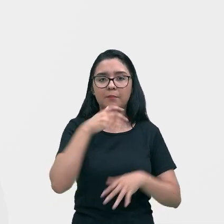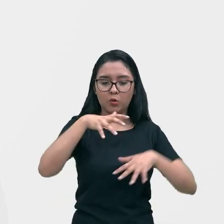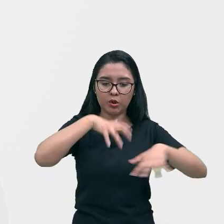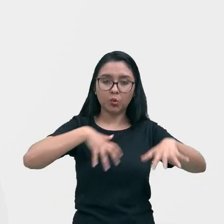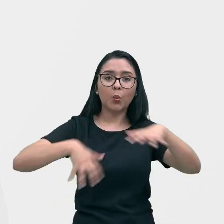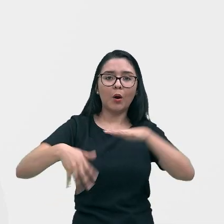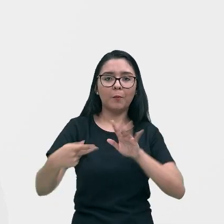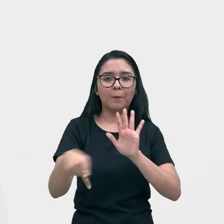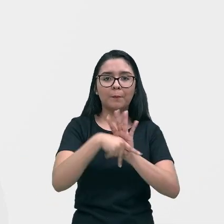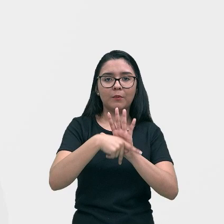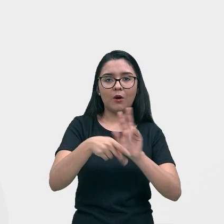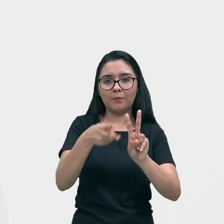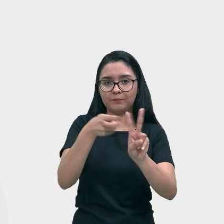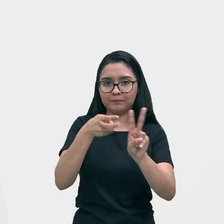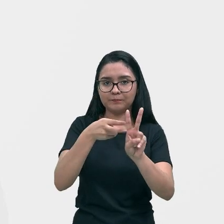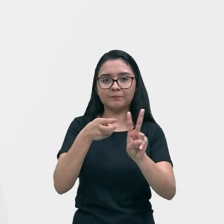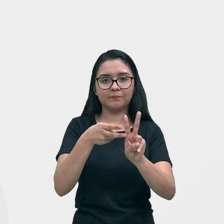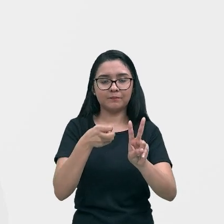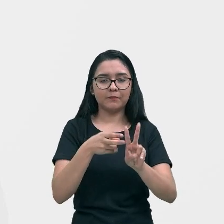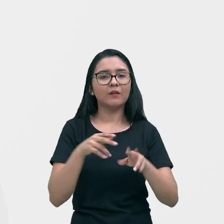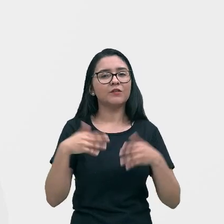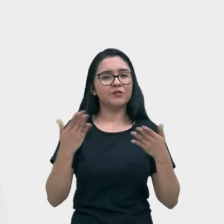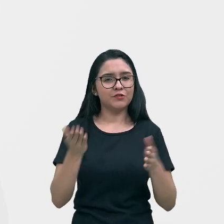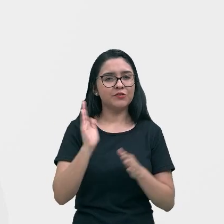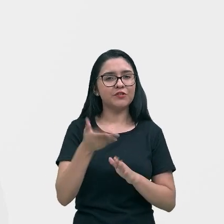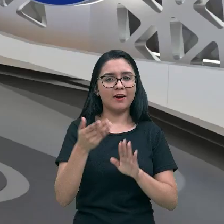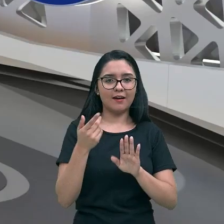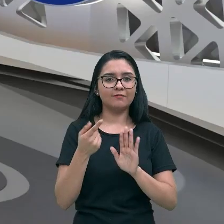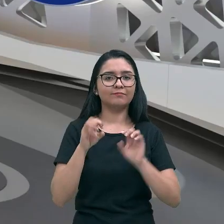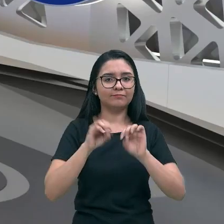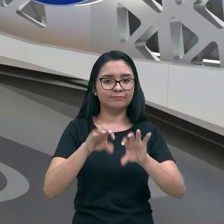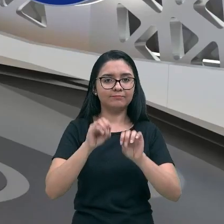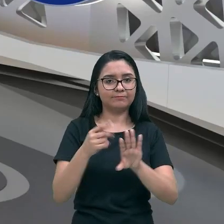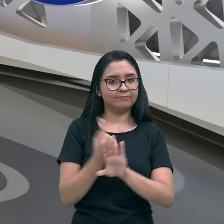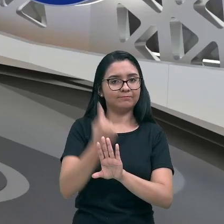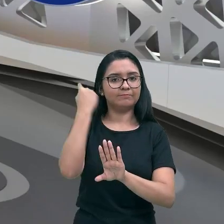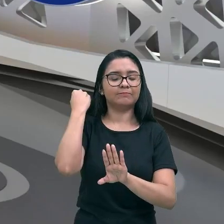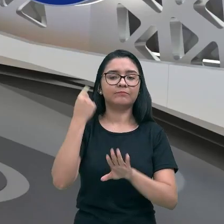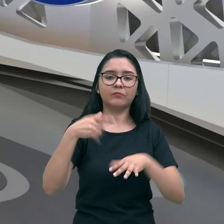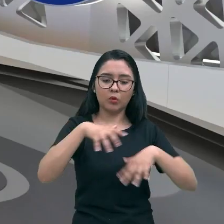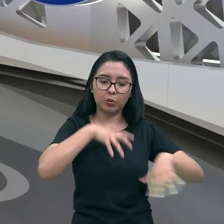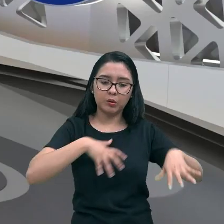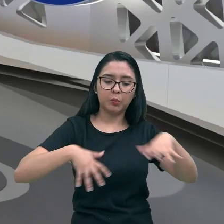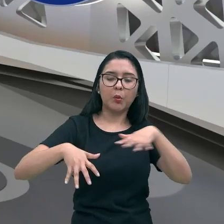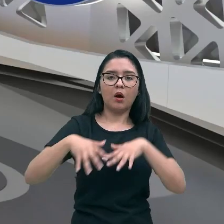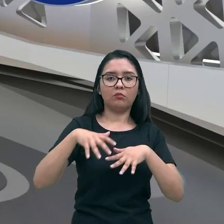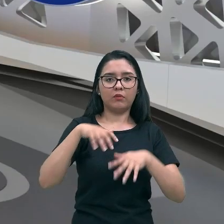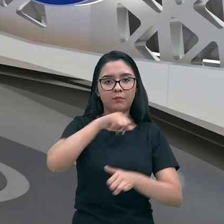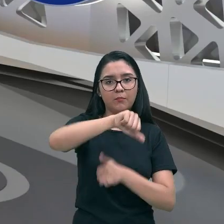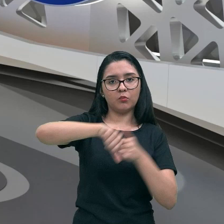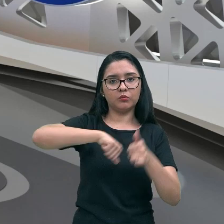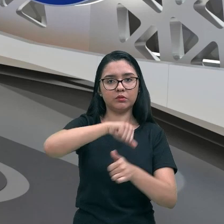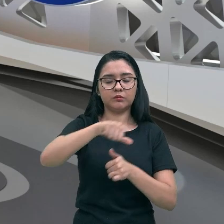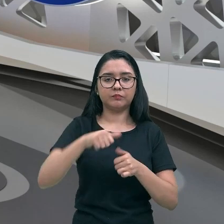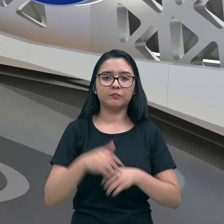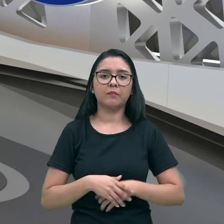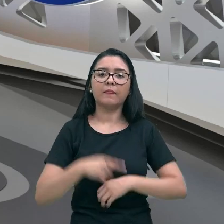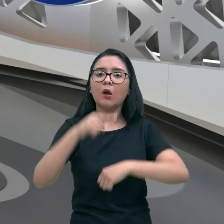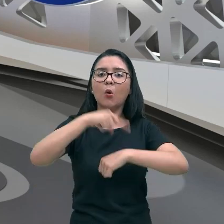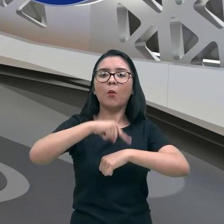Nós conversamos aqui em umas aulas. O ritual indígena, ele é um rito de passagem. Ele é um momento